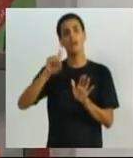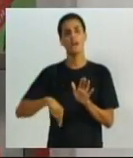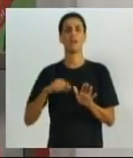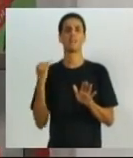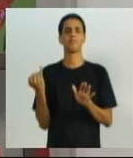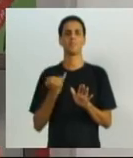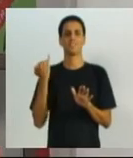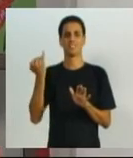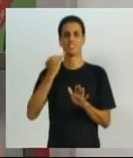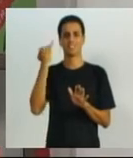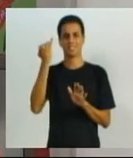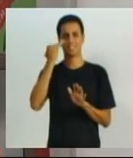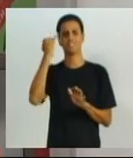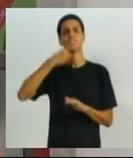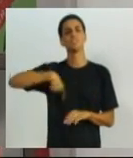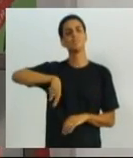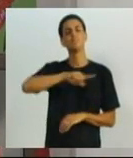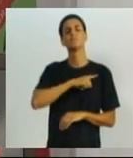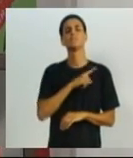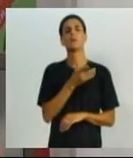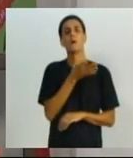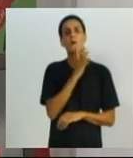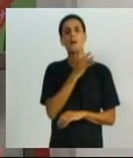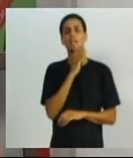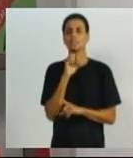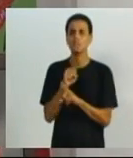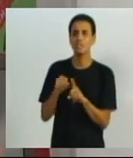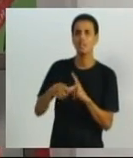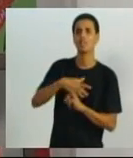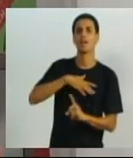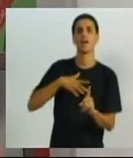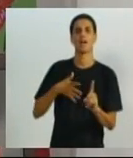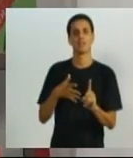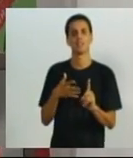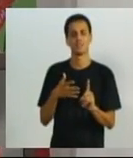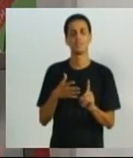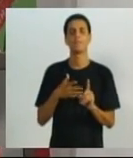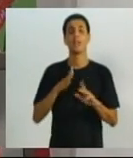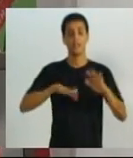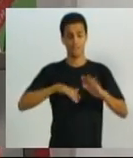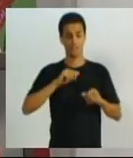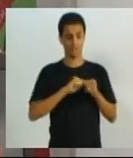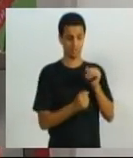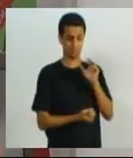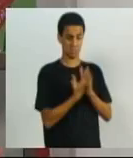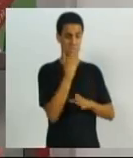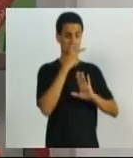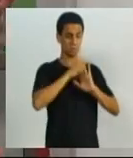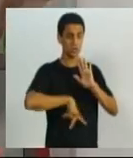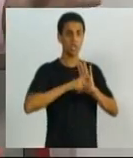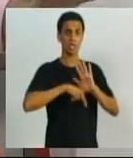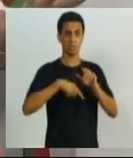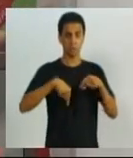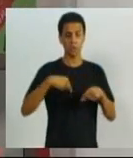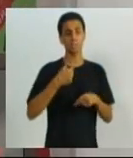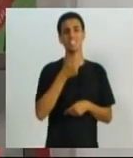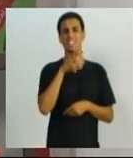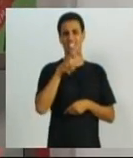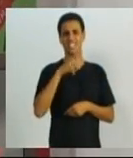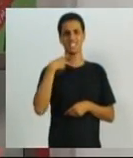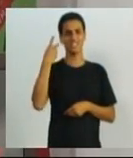é que a gente possa ouvir a comunidade e a sociedade. Muitos projetos a gente faz, debate aqui entre os